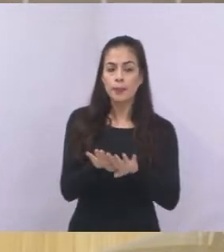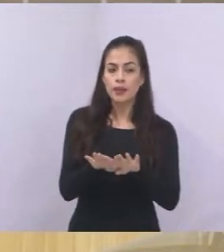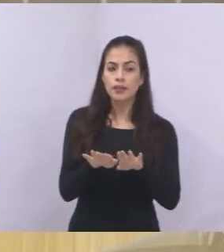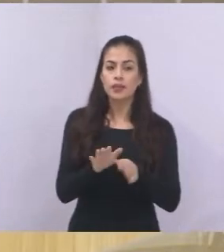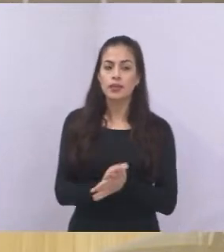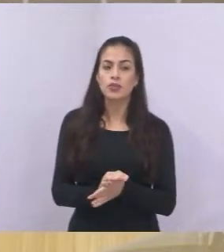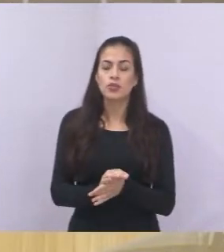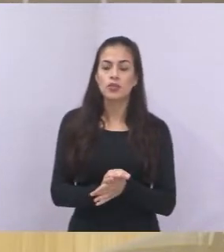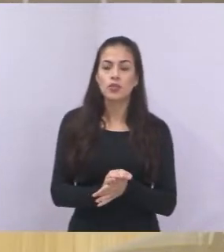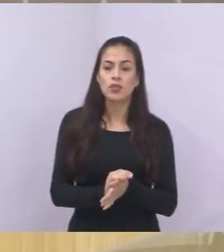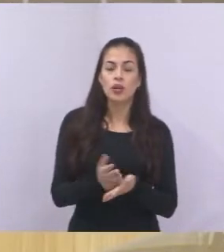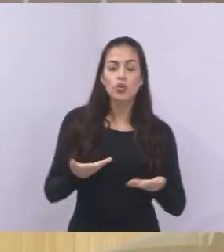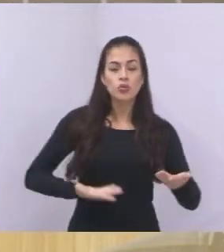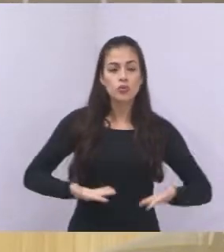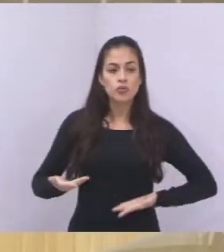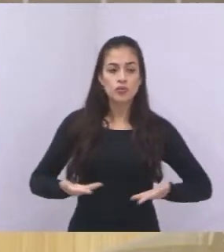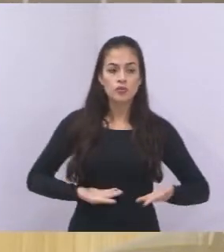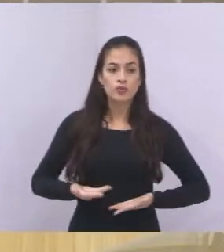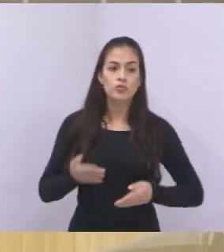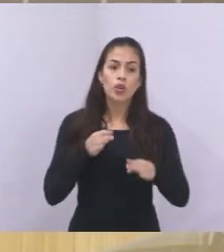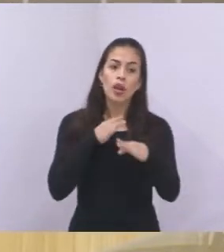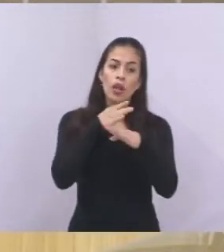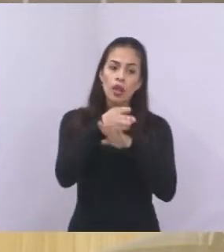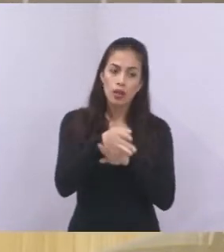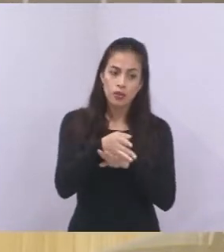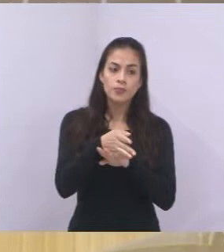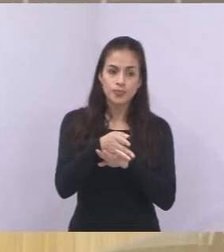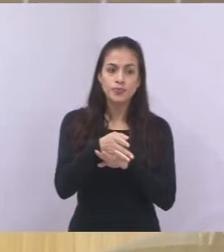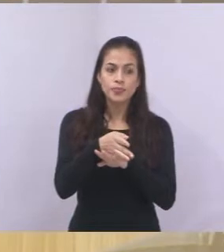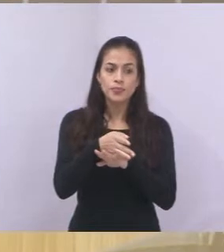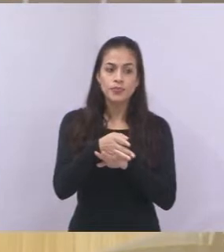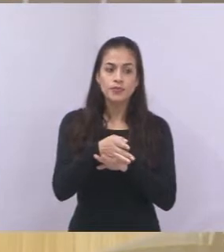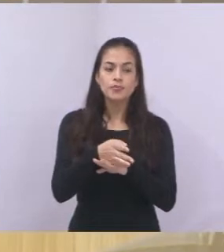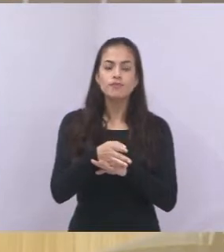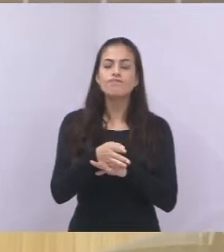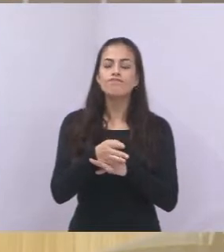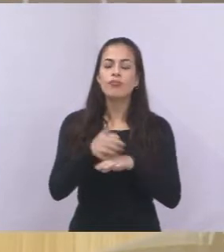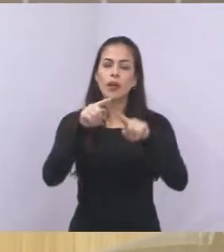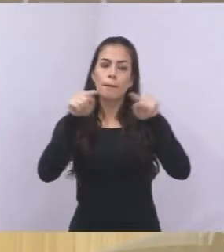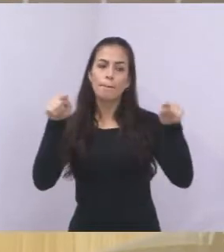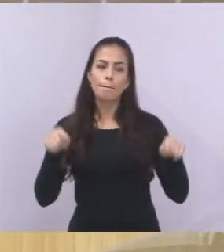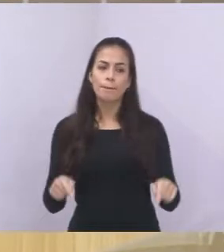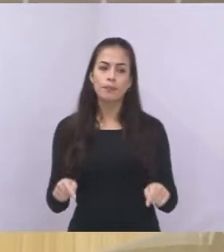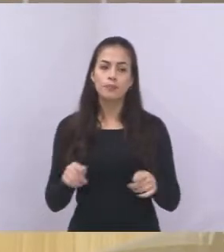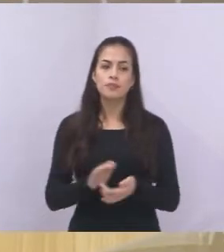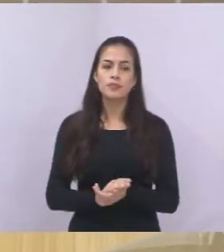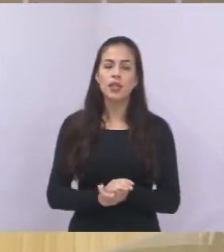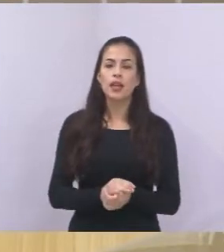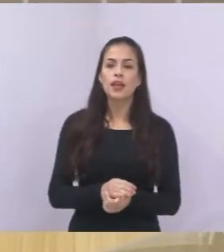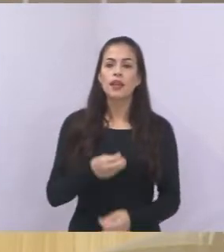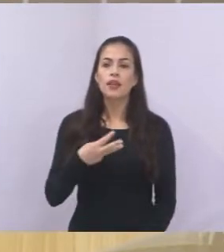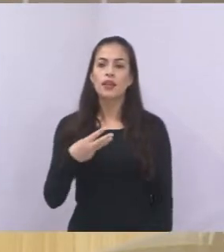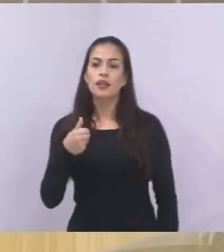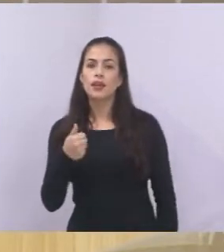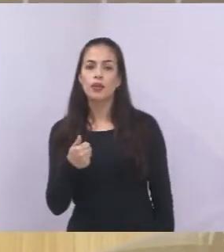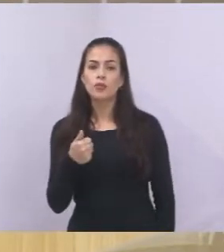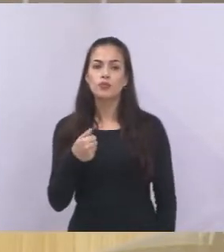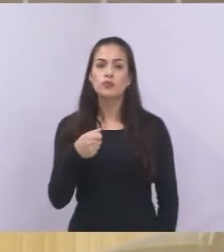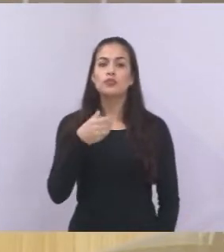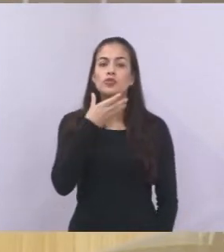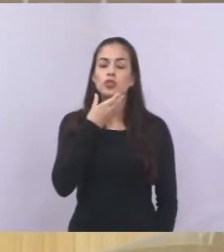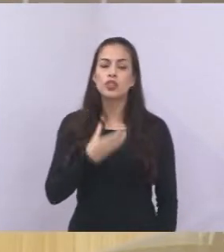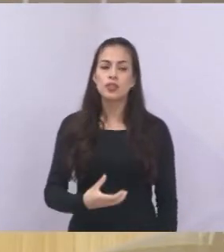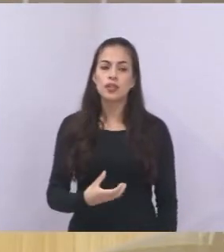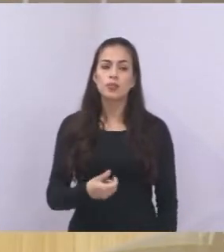que tem ingressado no serviço público em cargo de provimento efetivo até 31 de dezembro de 2003, que não tenha feito a opção